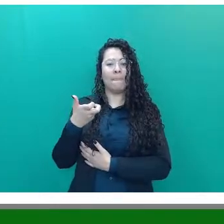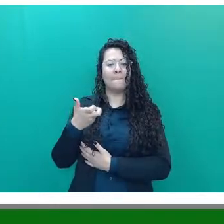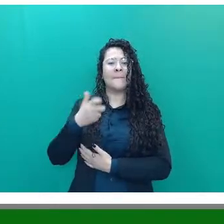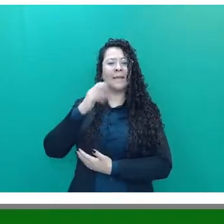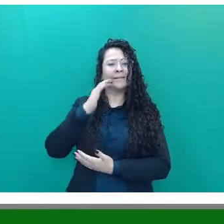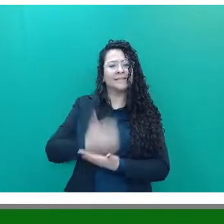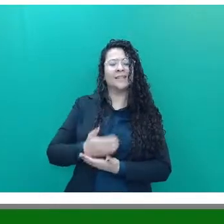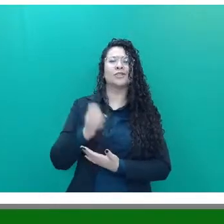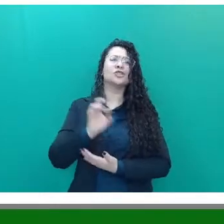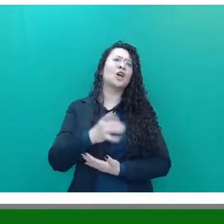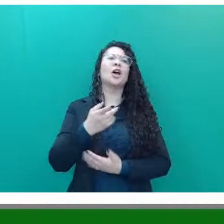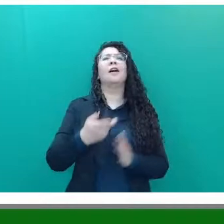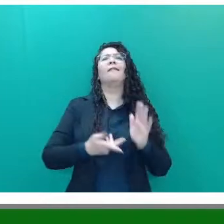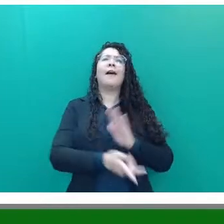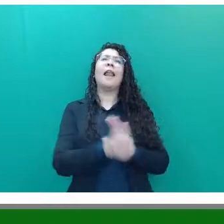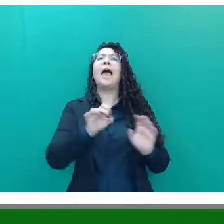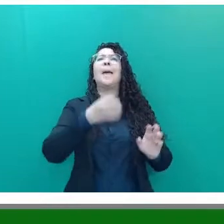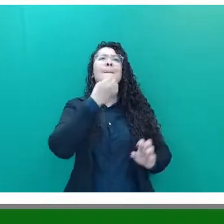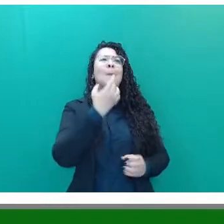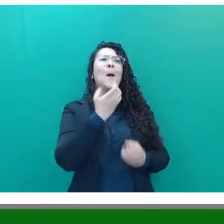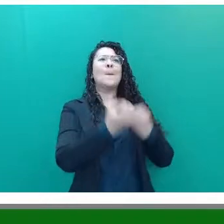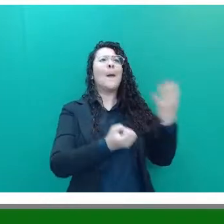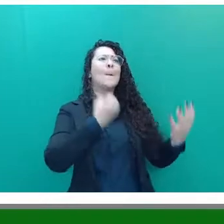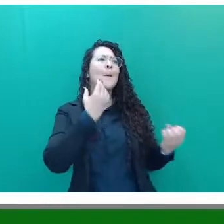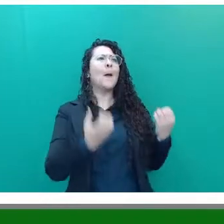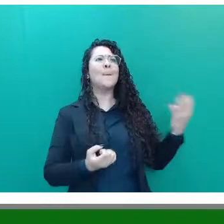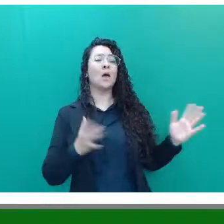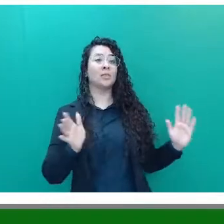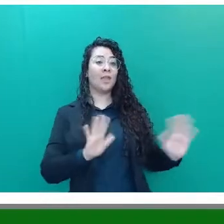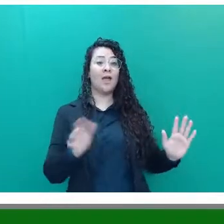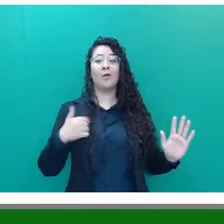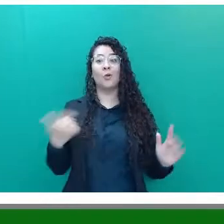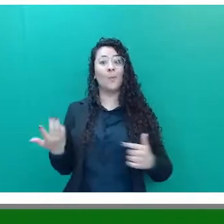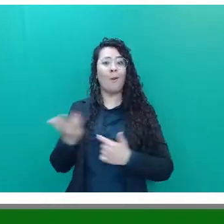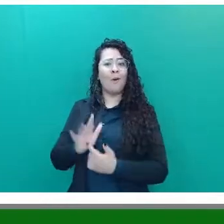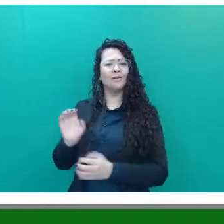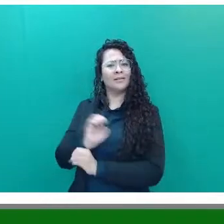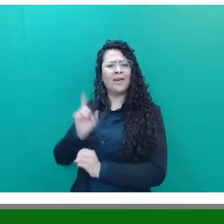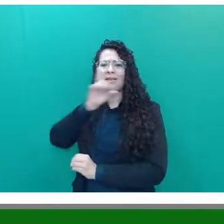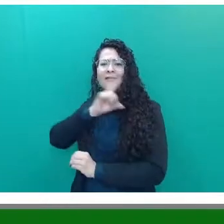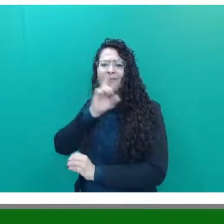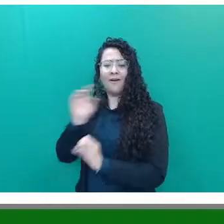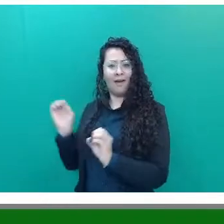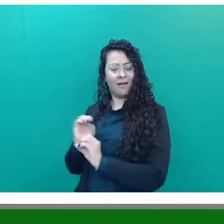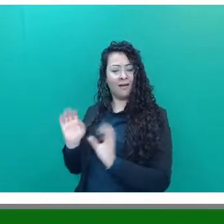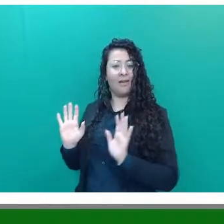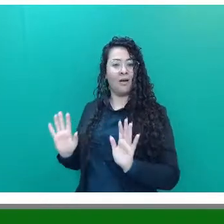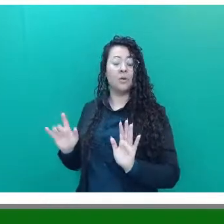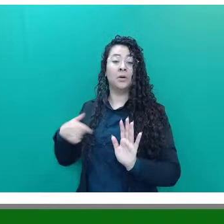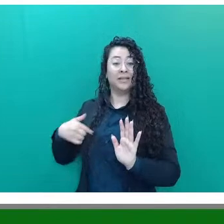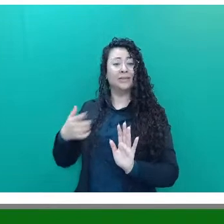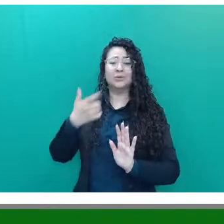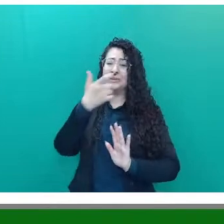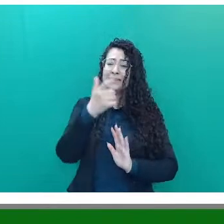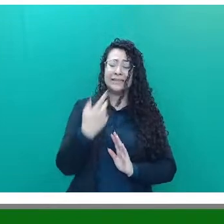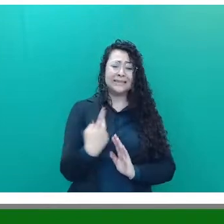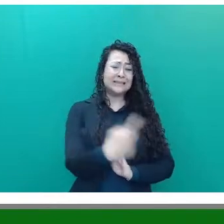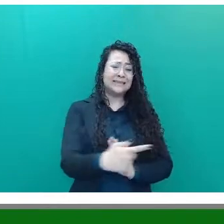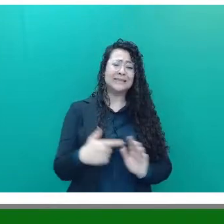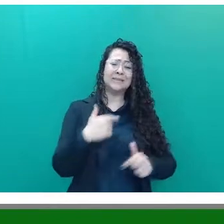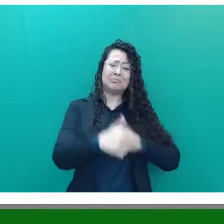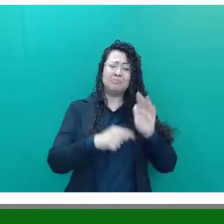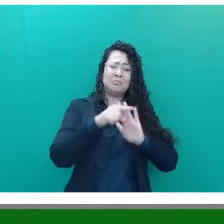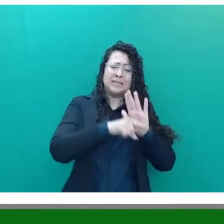deu certo e não contam os percalços da pesquisa. Então, serve como um modelo de leitura para outros pesquisadores também,